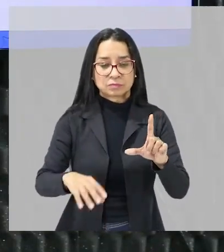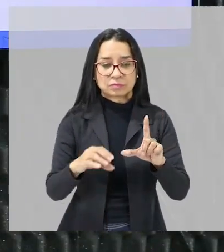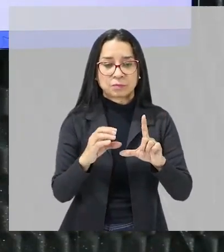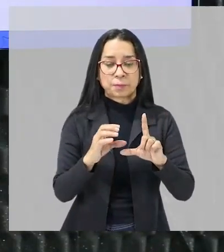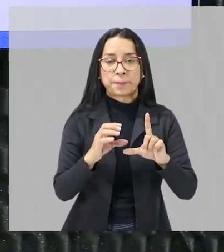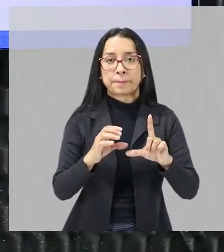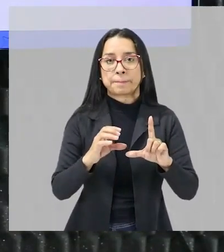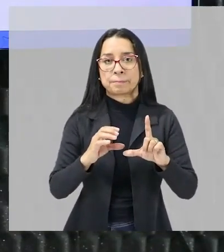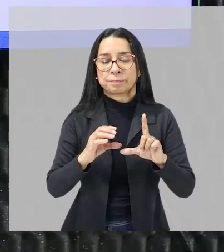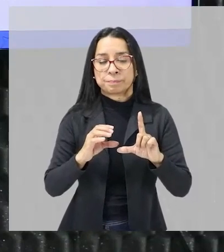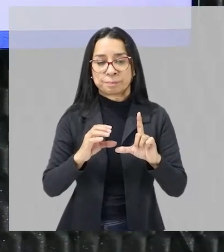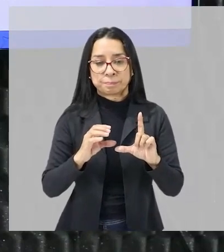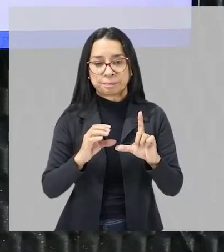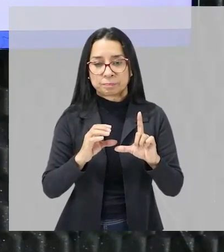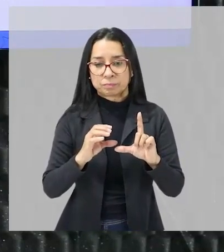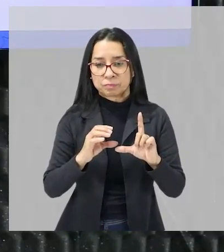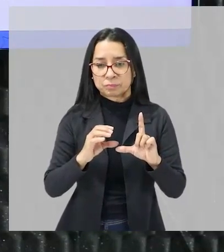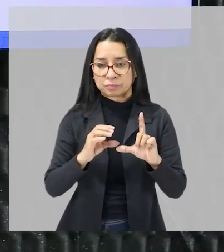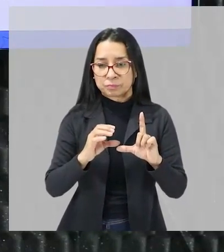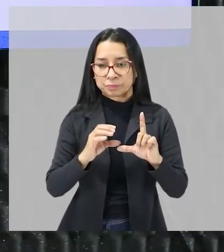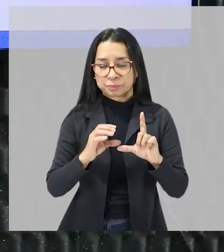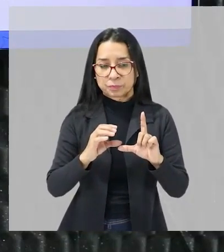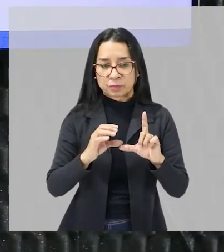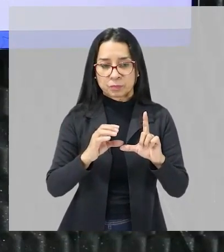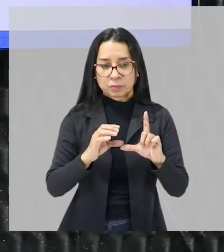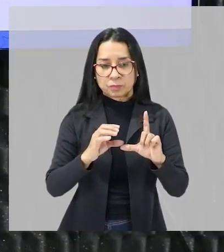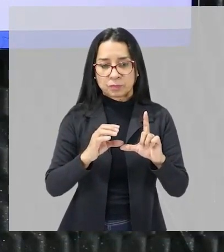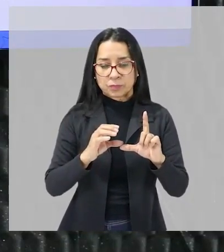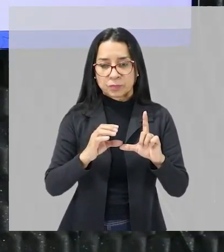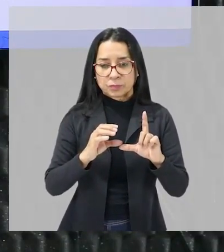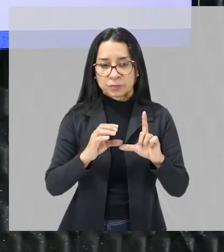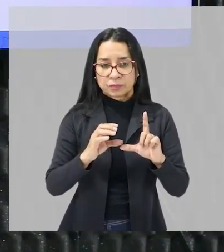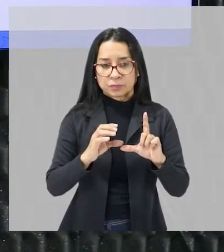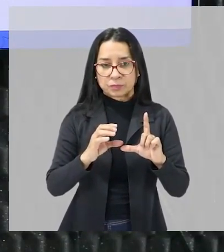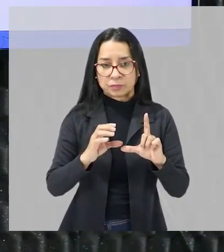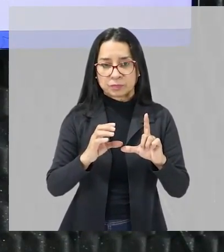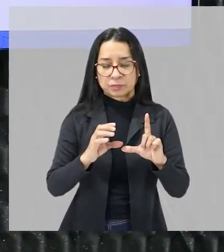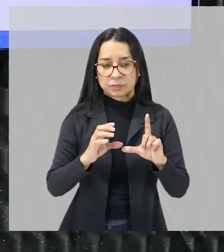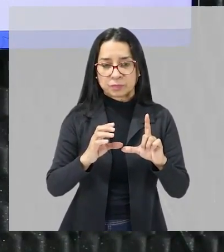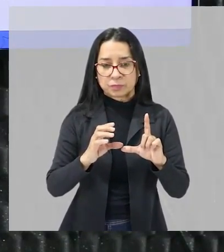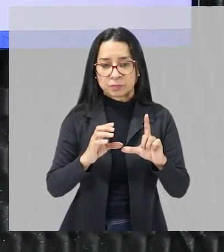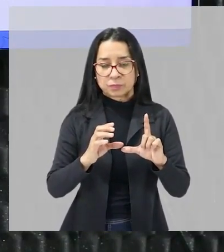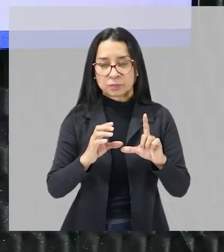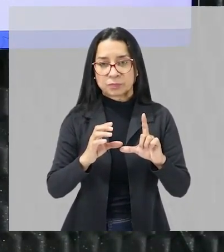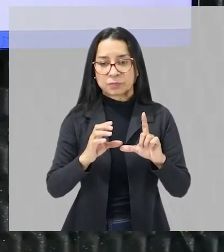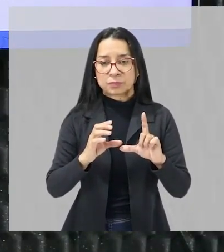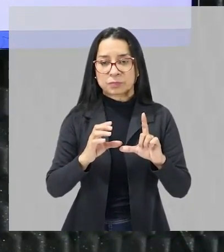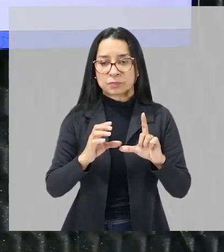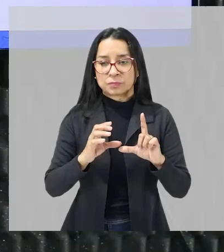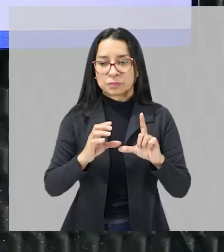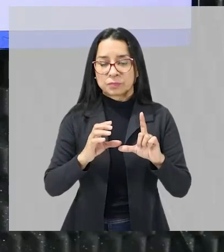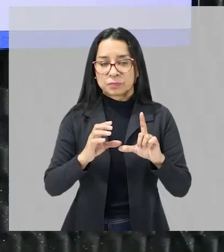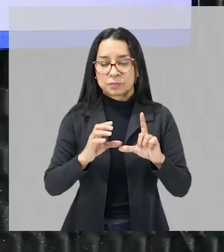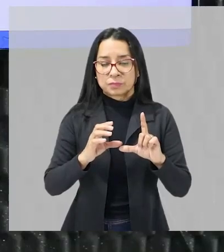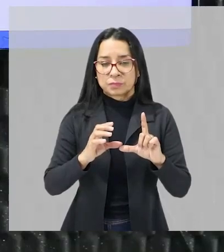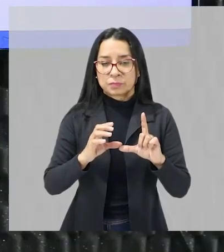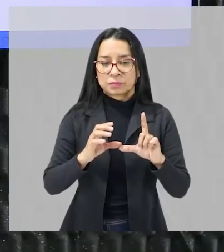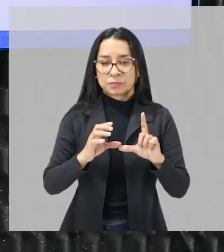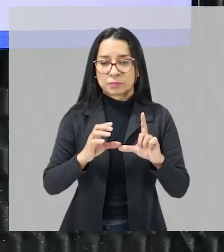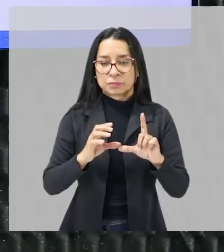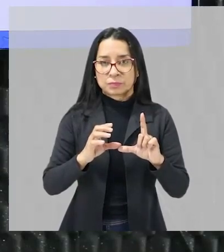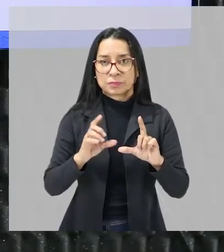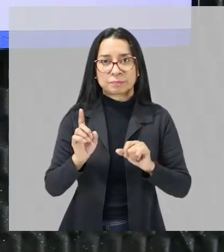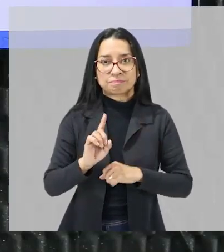São construções do mundo ideal que norteiam o desenvolvimento da consciência e da razão humana.